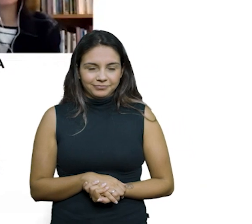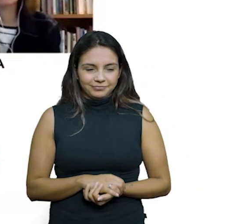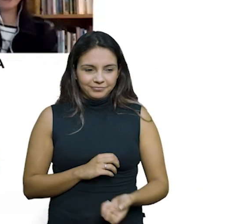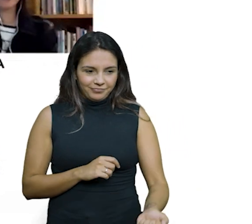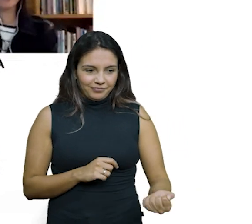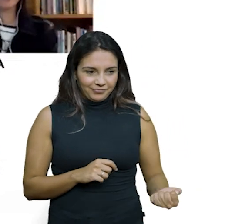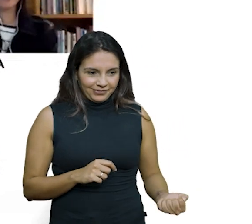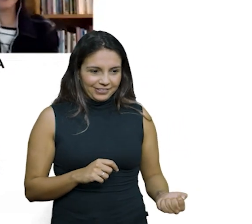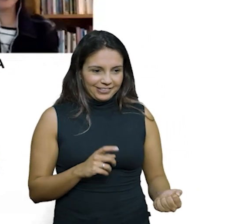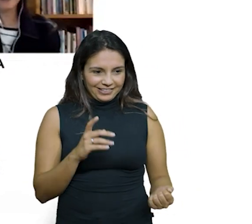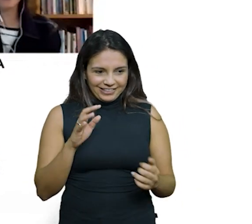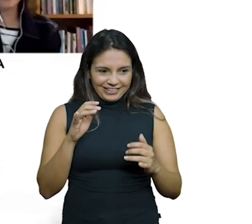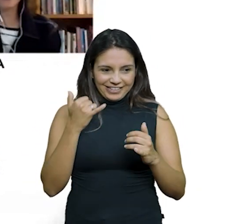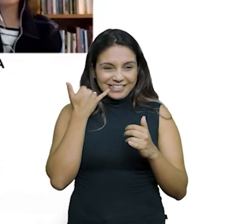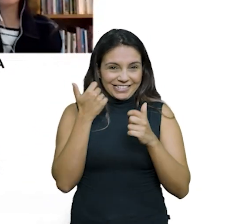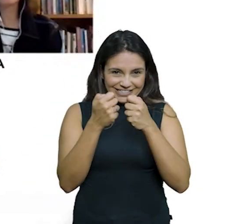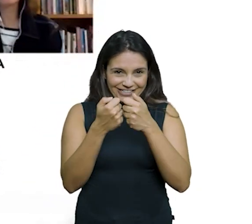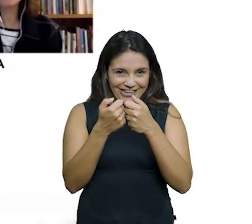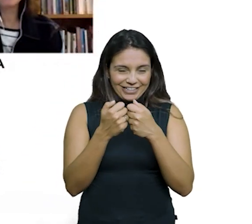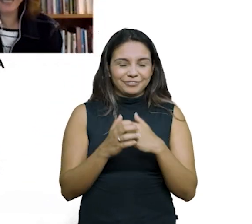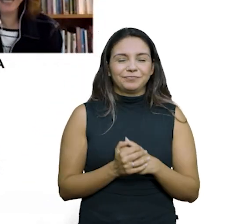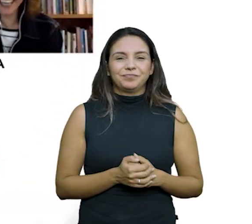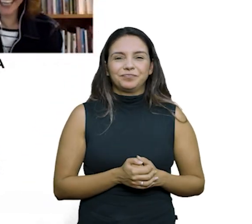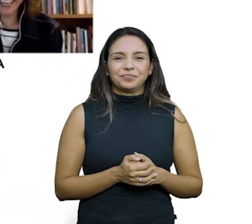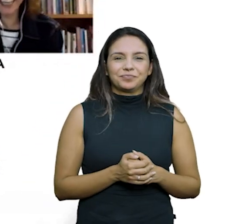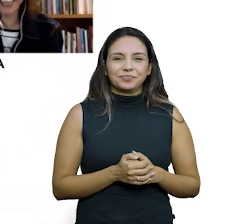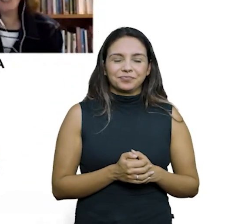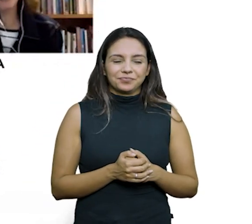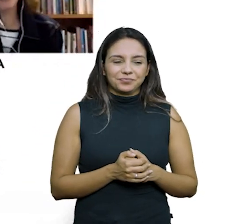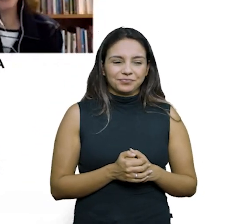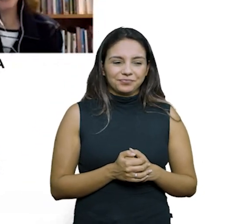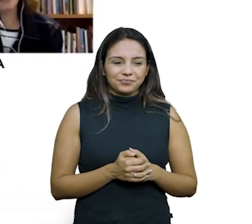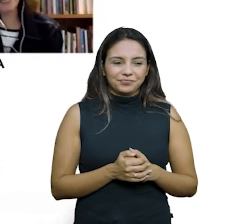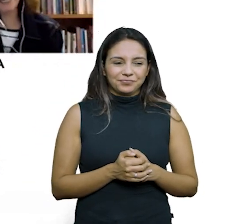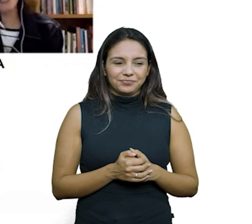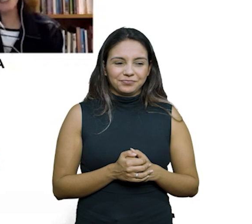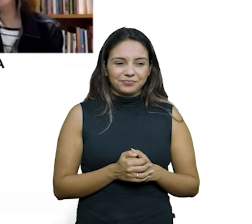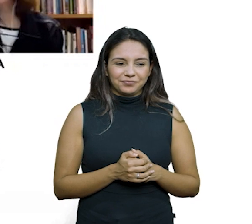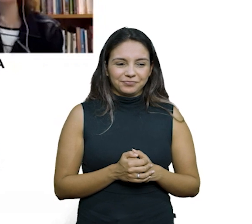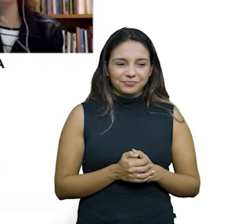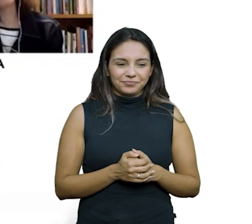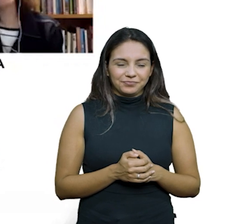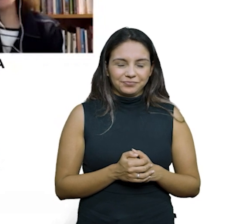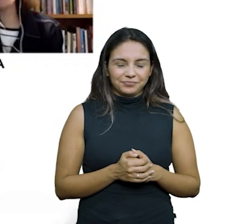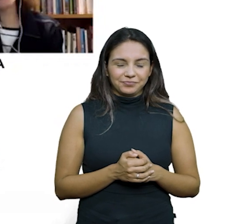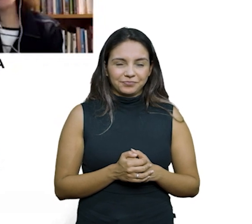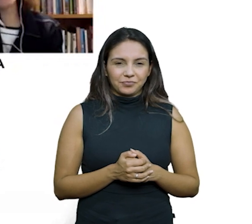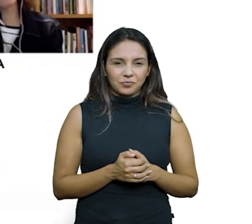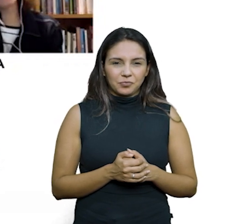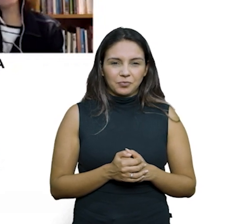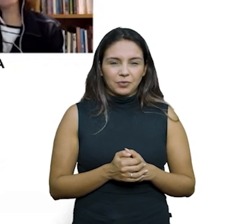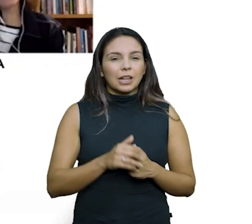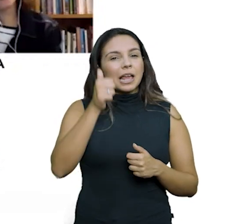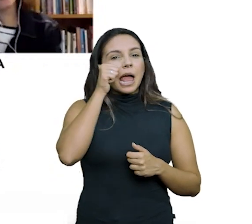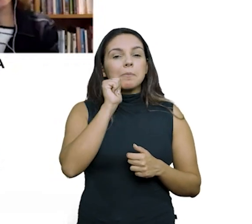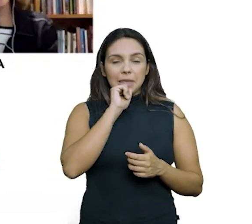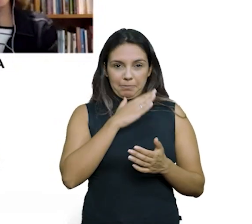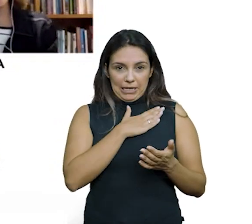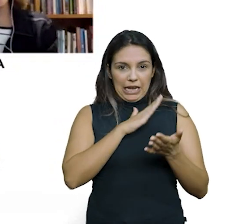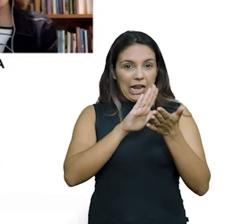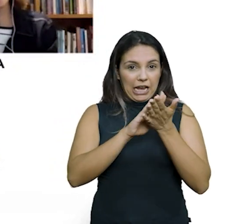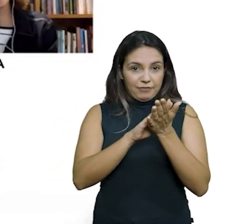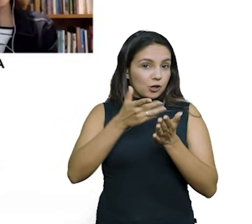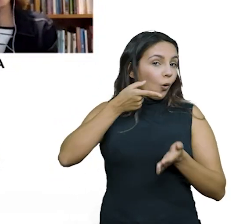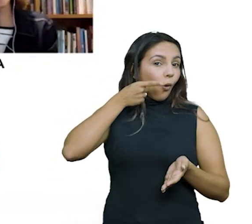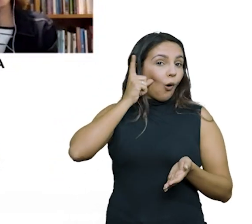Abrindo a gaveta virtual, vai sair do celular. Rafael segura um celular nas mãos. Minha mãe fez